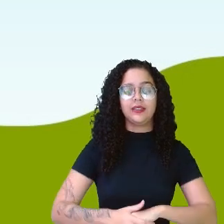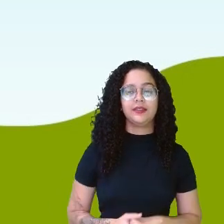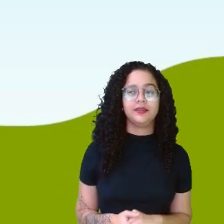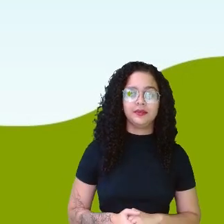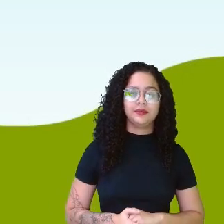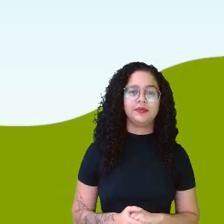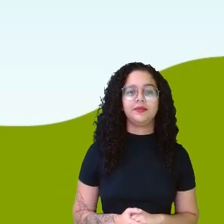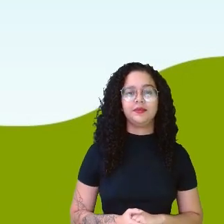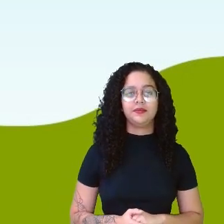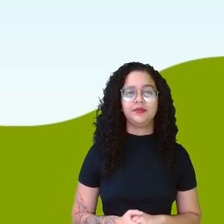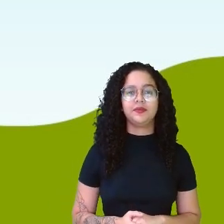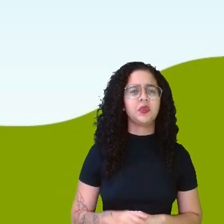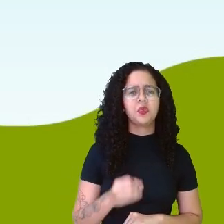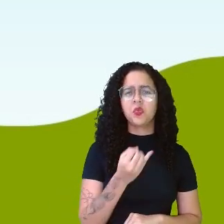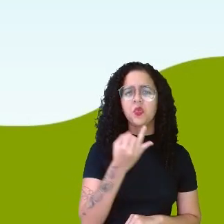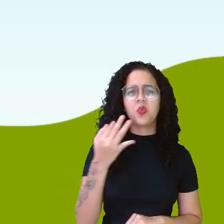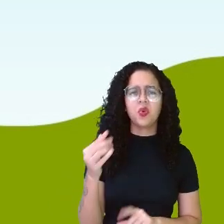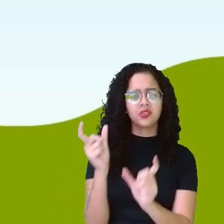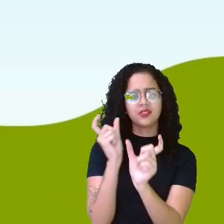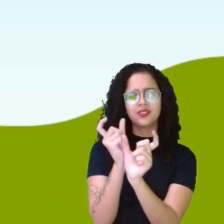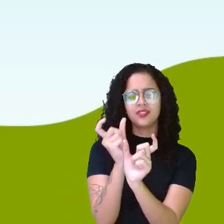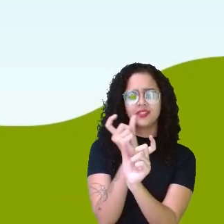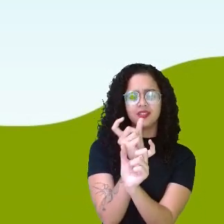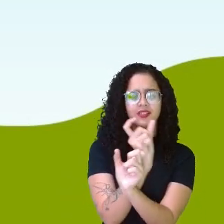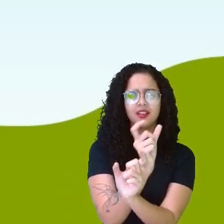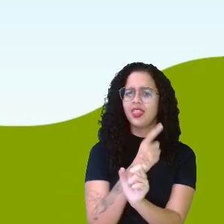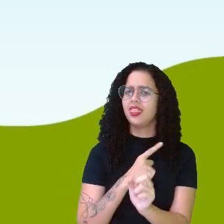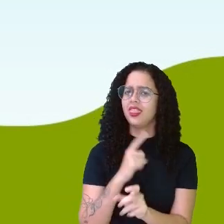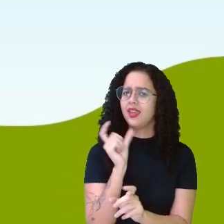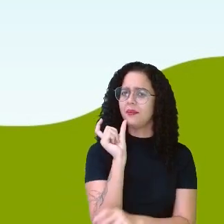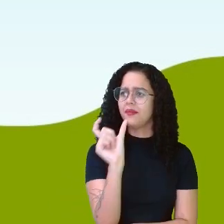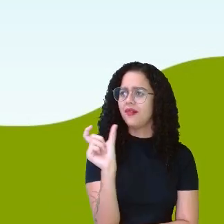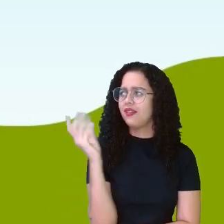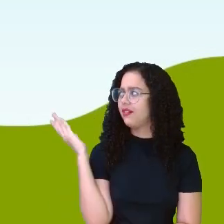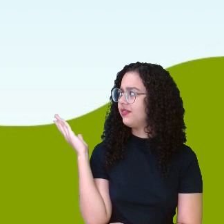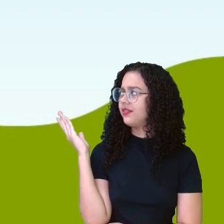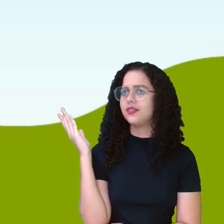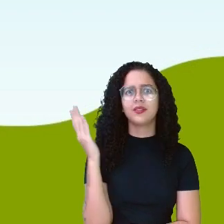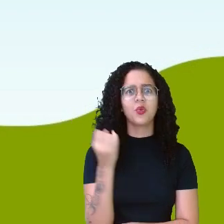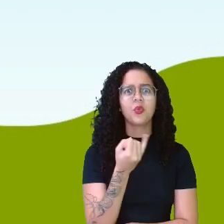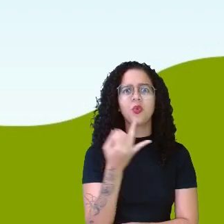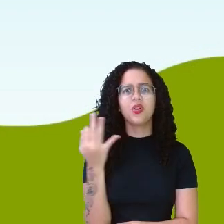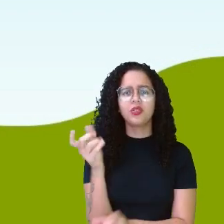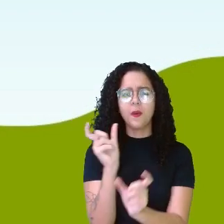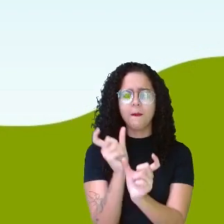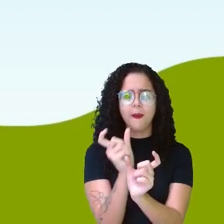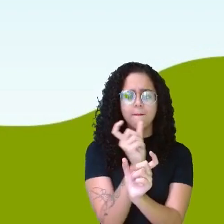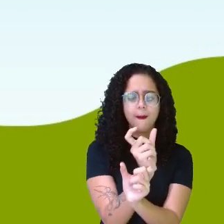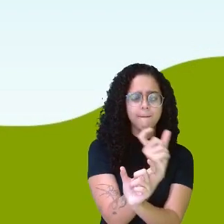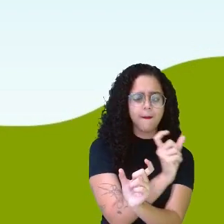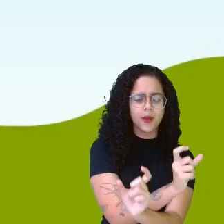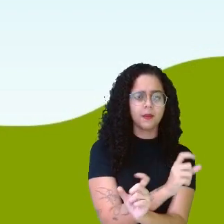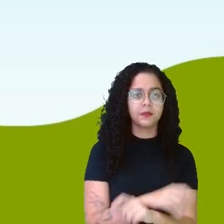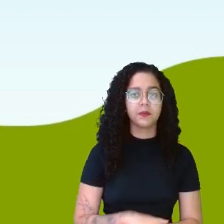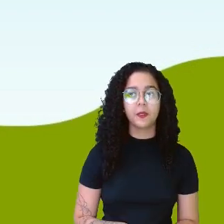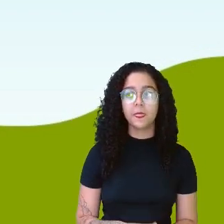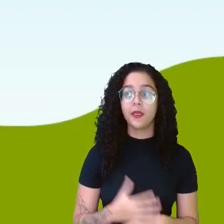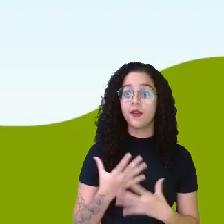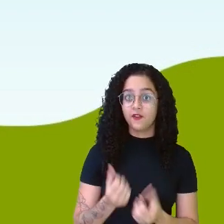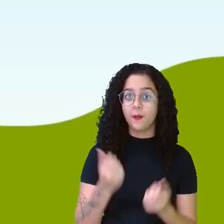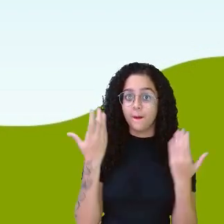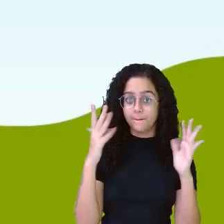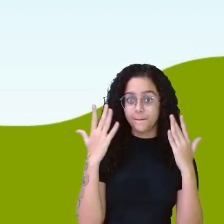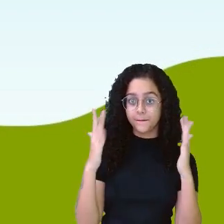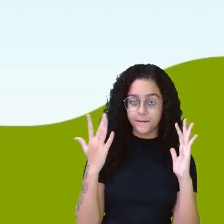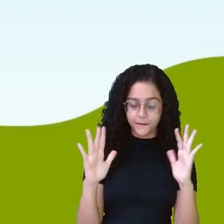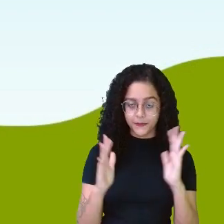Curupira! Quantos pedacinhos será que tem a palavra Curupira? Vamos bater palma pra